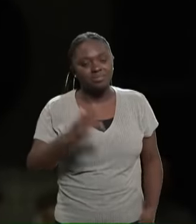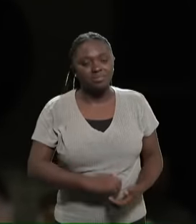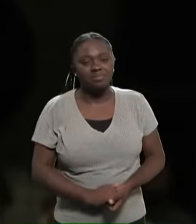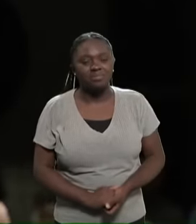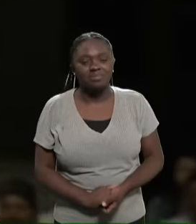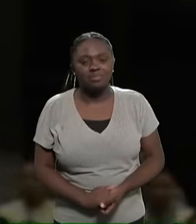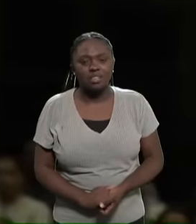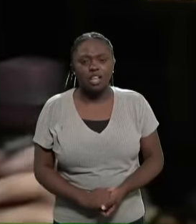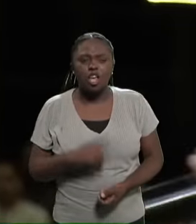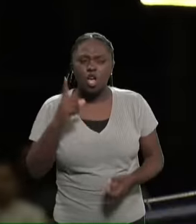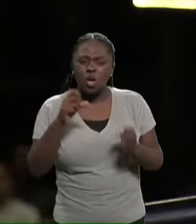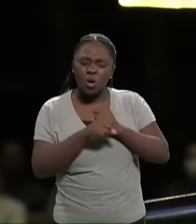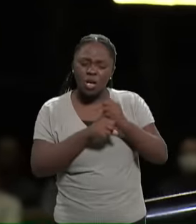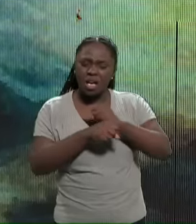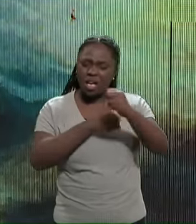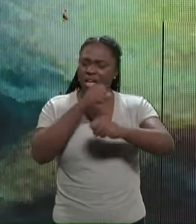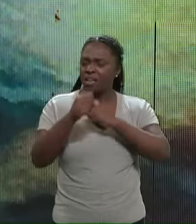Daqui a um ano?